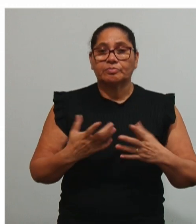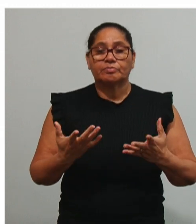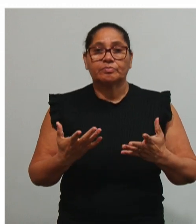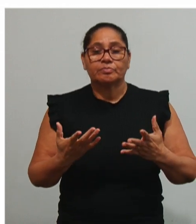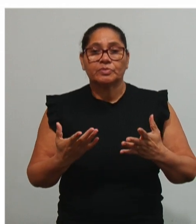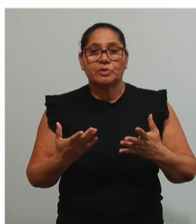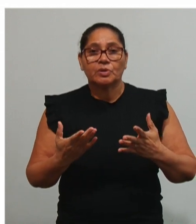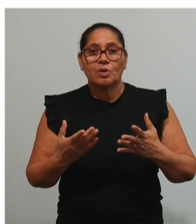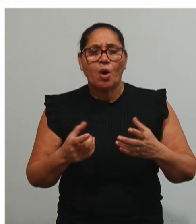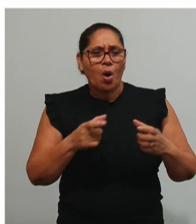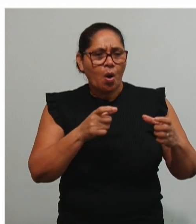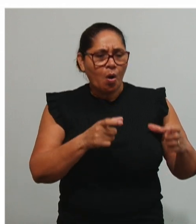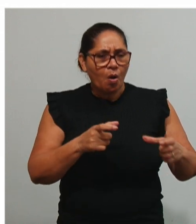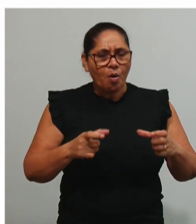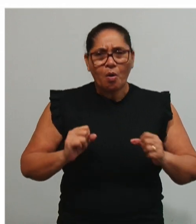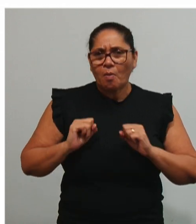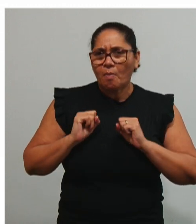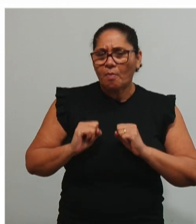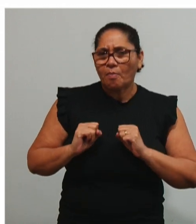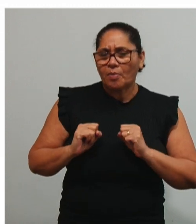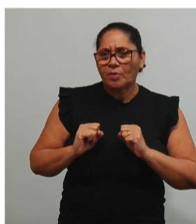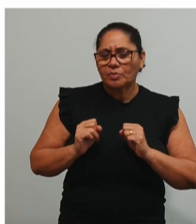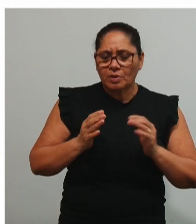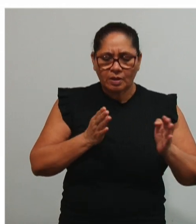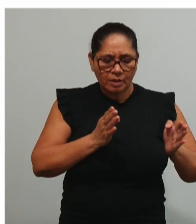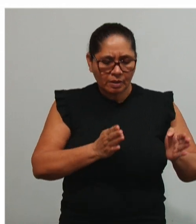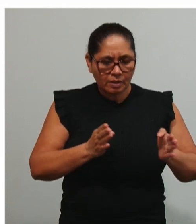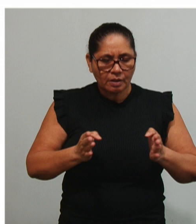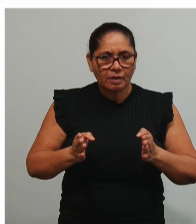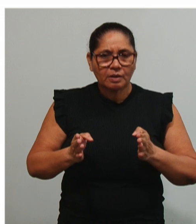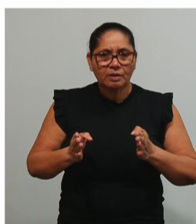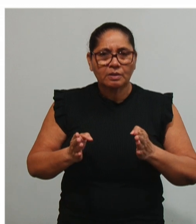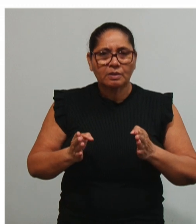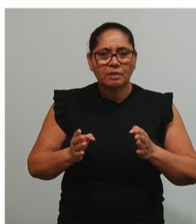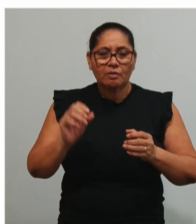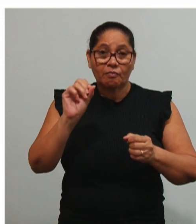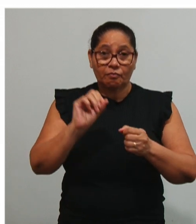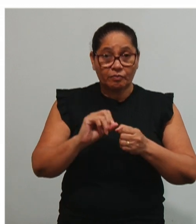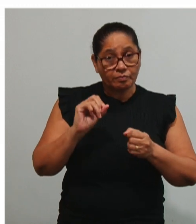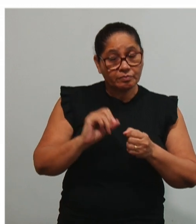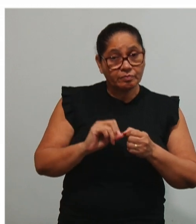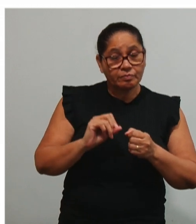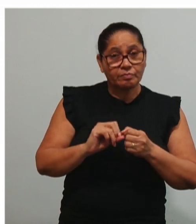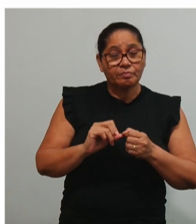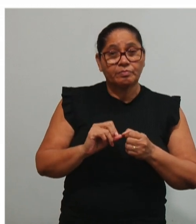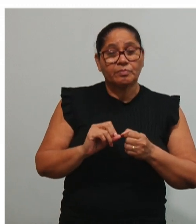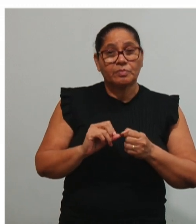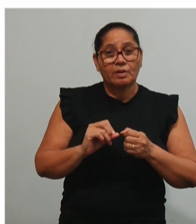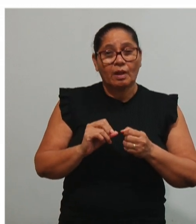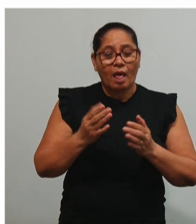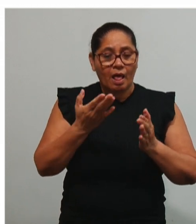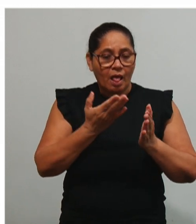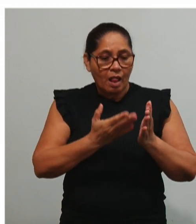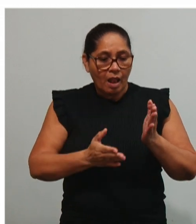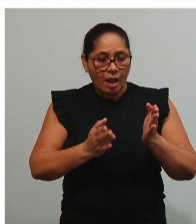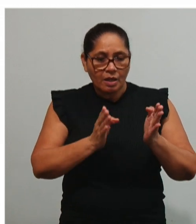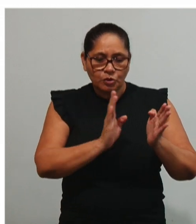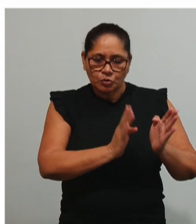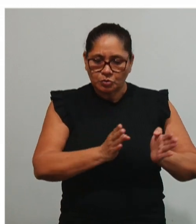decomposição, onde você pode, a partir daquilo que foi formalizado, decompor